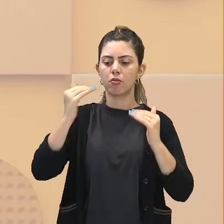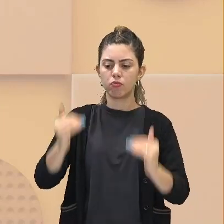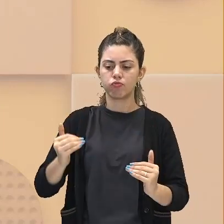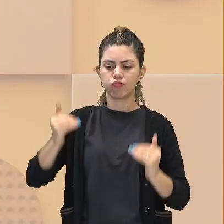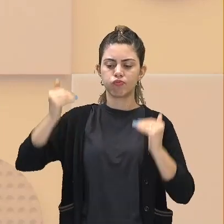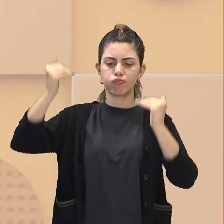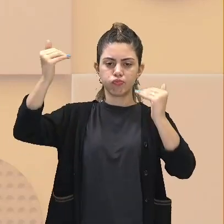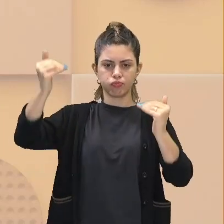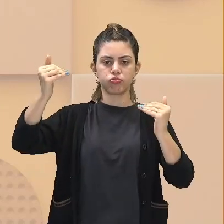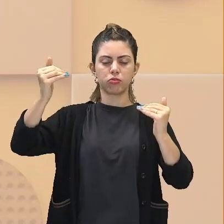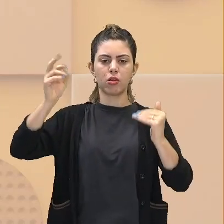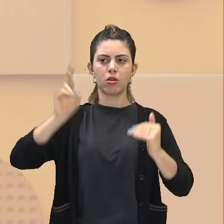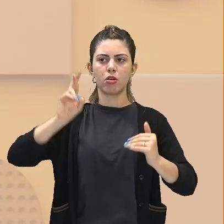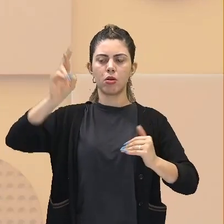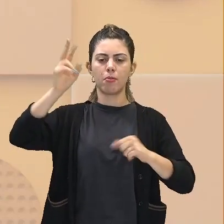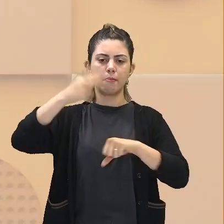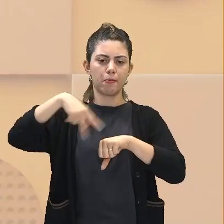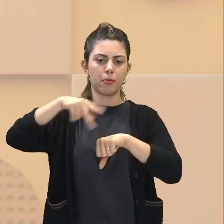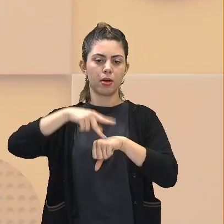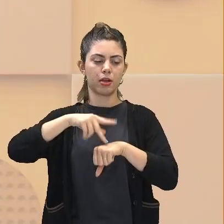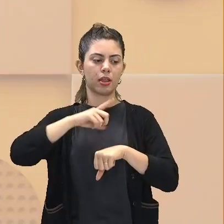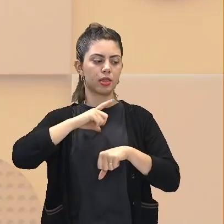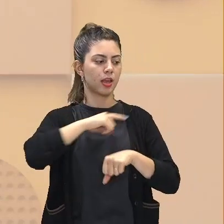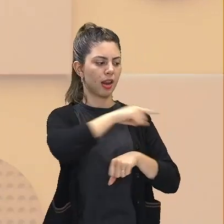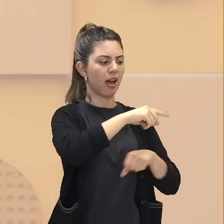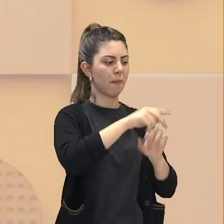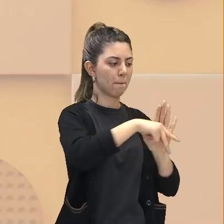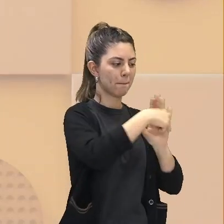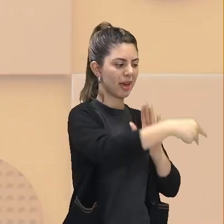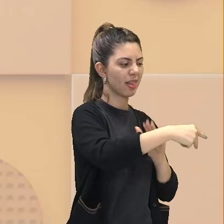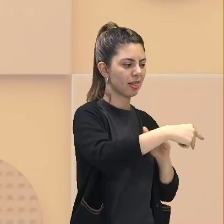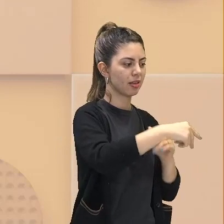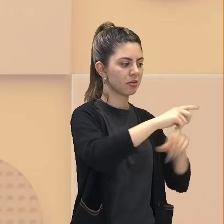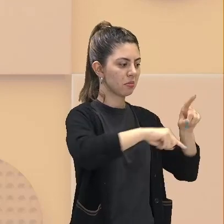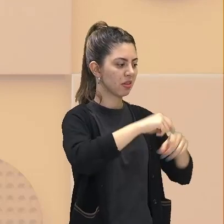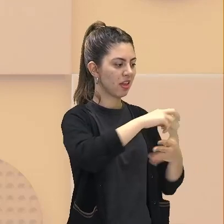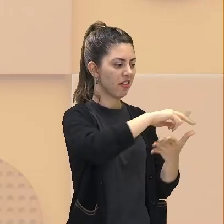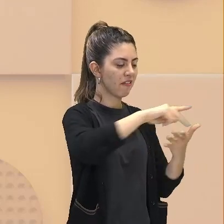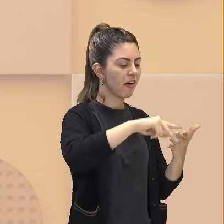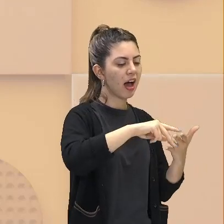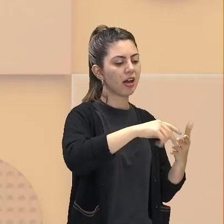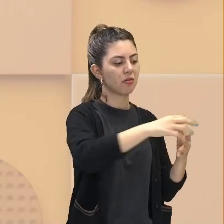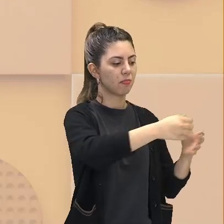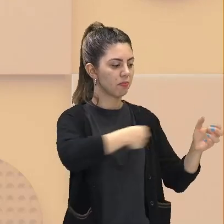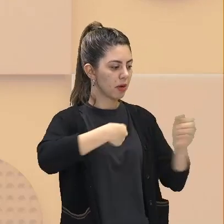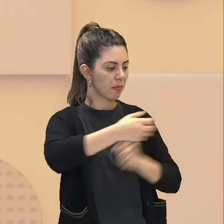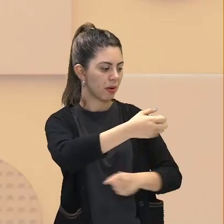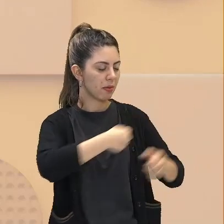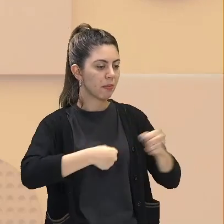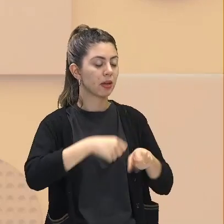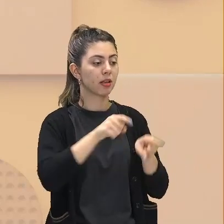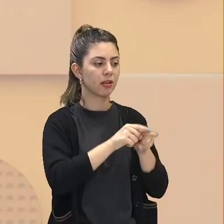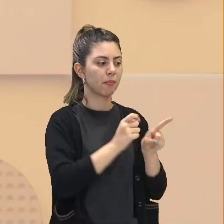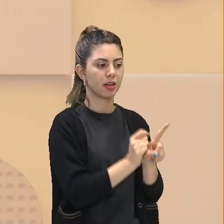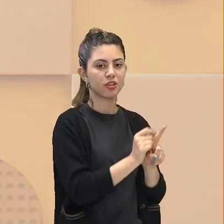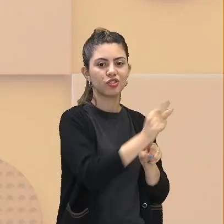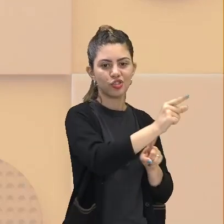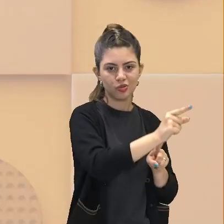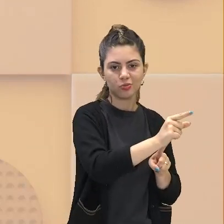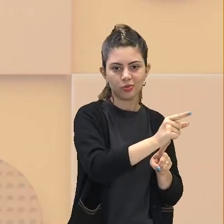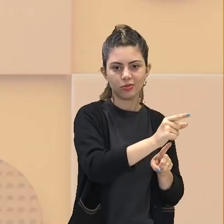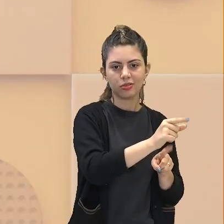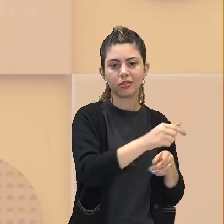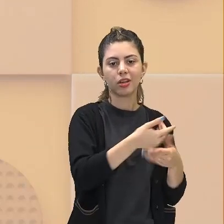nós temos uma questão política, uma questão pessoal, porque Henrique VIII